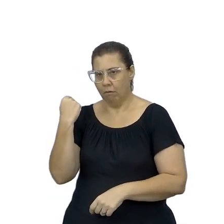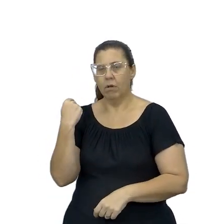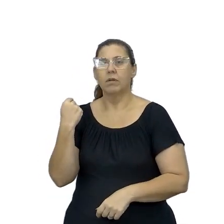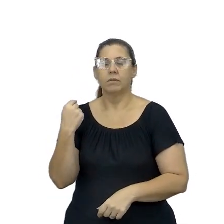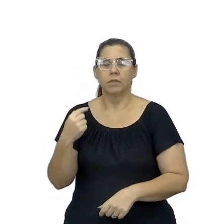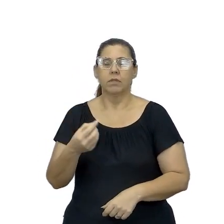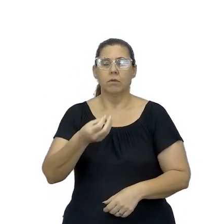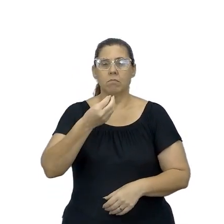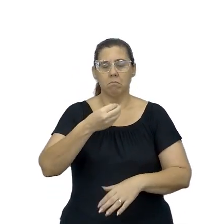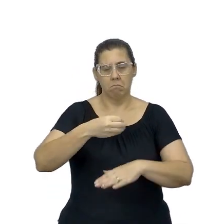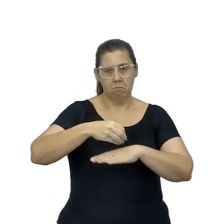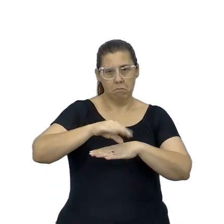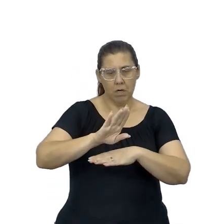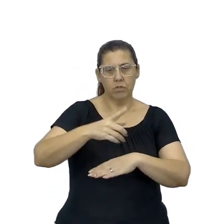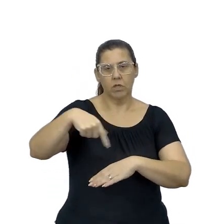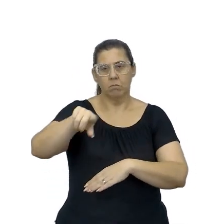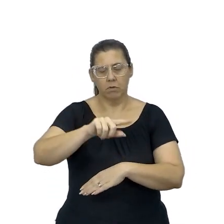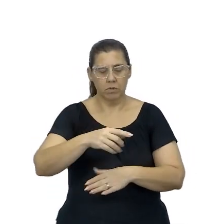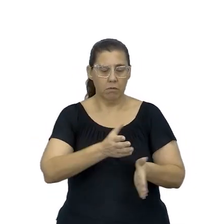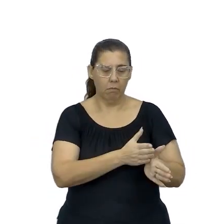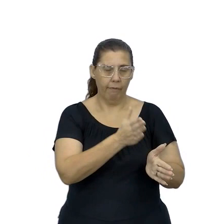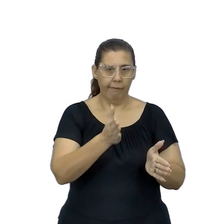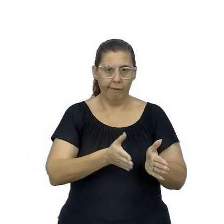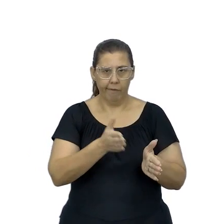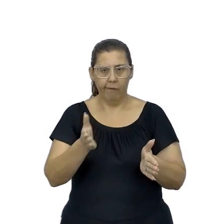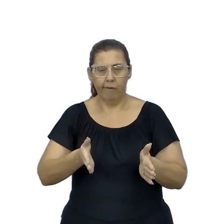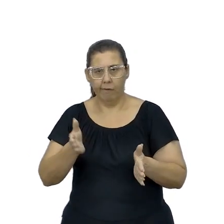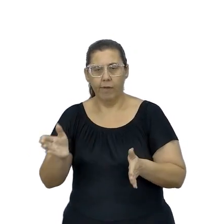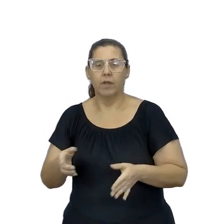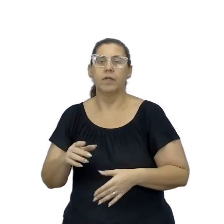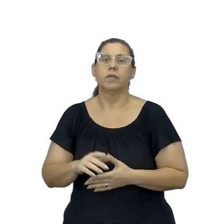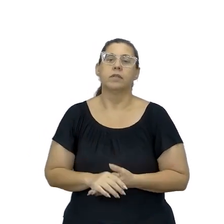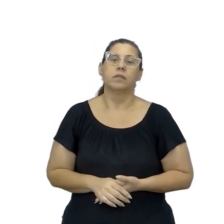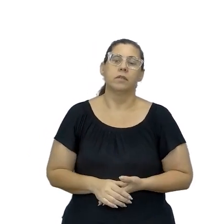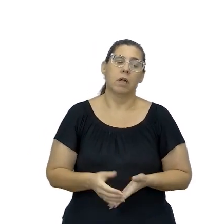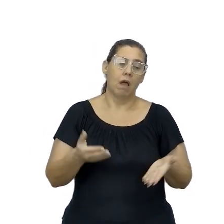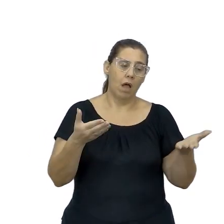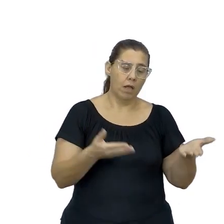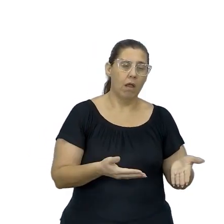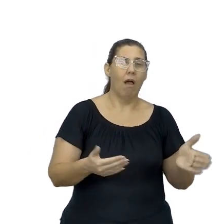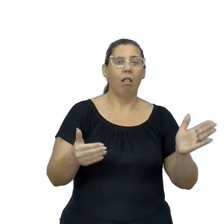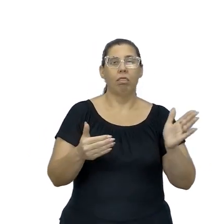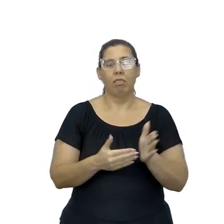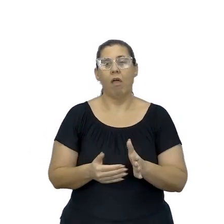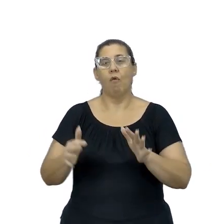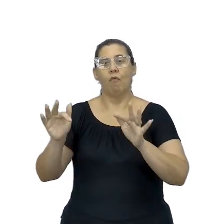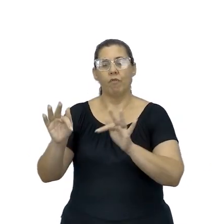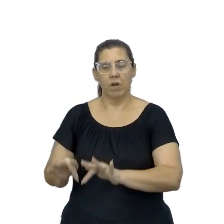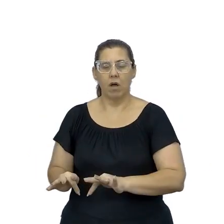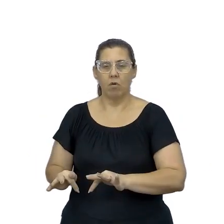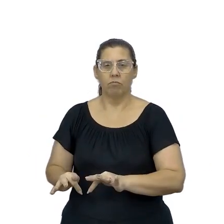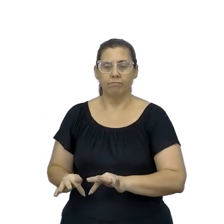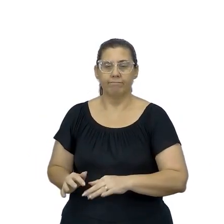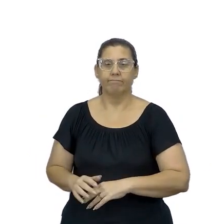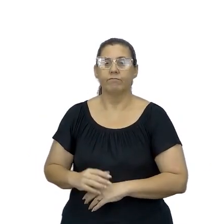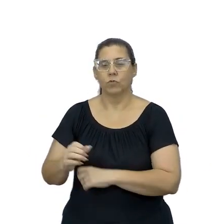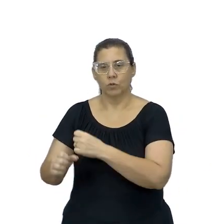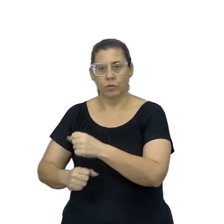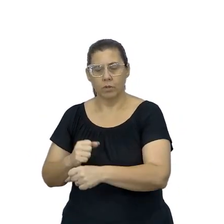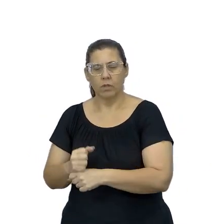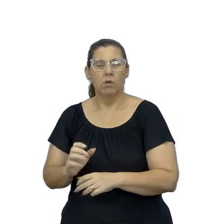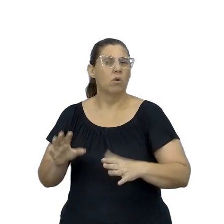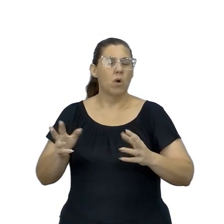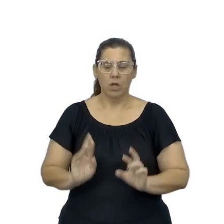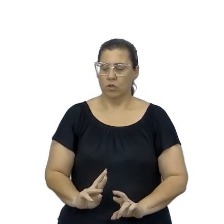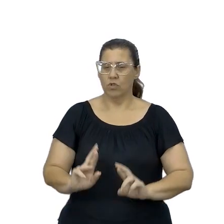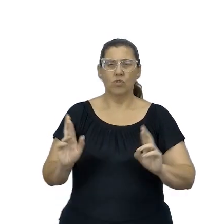novas sugestões aqui para de etapa, e isso vai daqui até o final do ano. Tudo bem? Qual que é o diferencial dessas